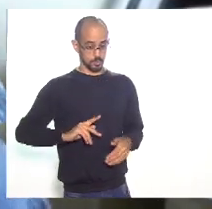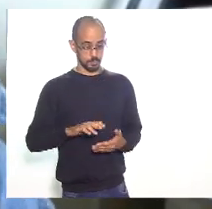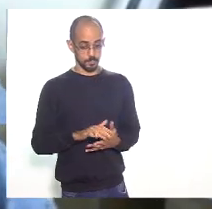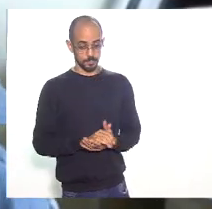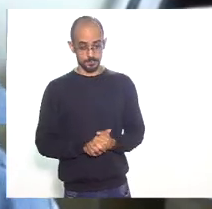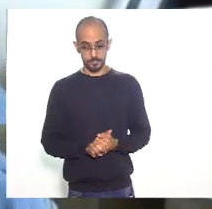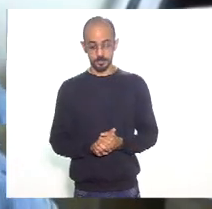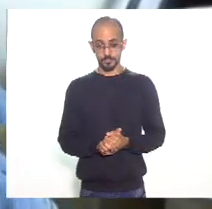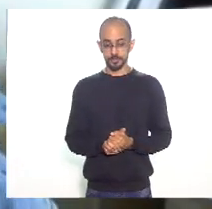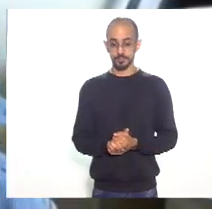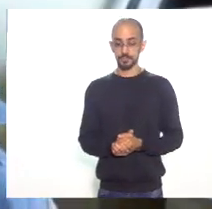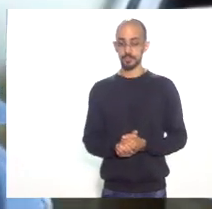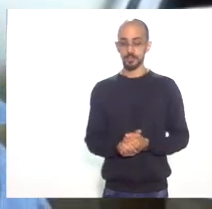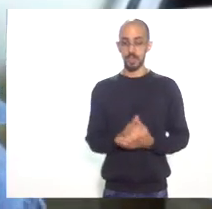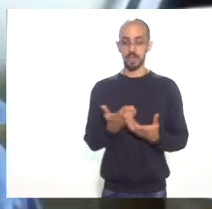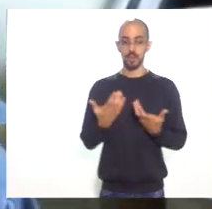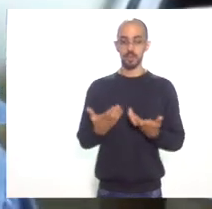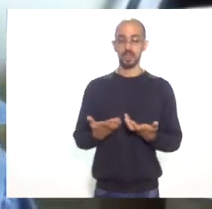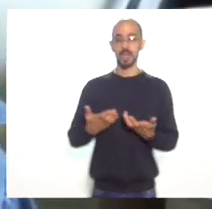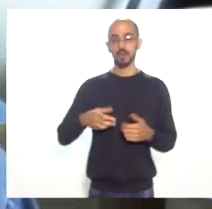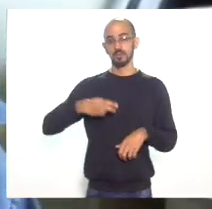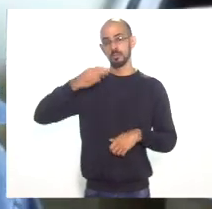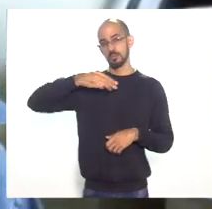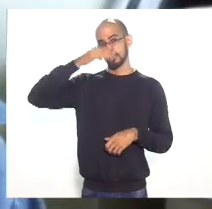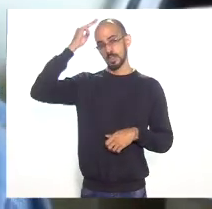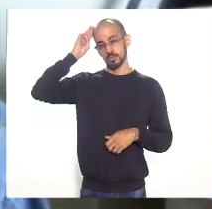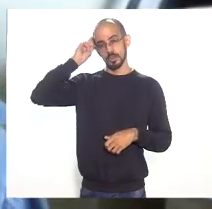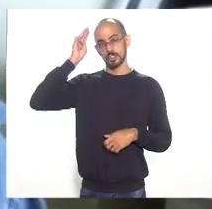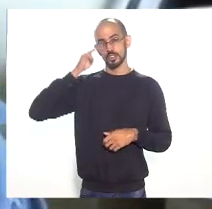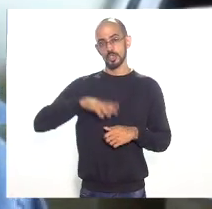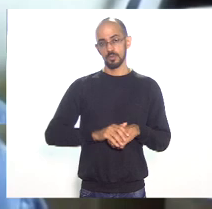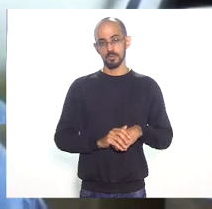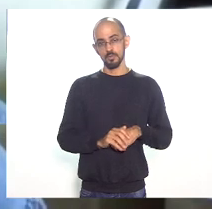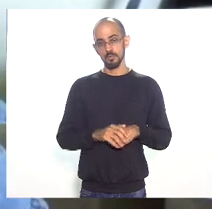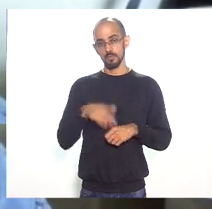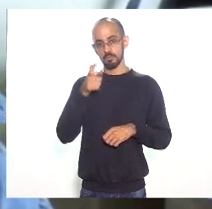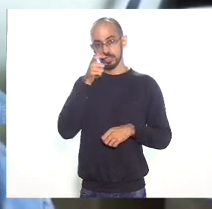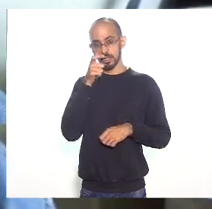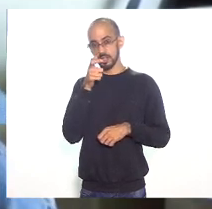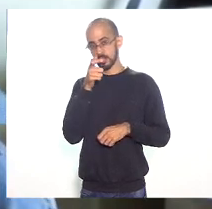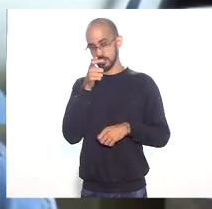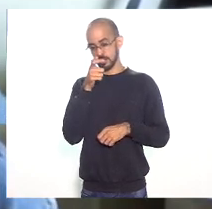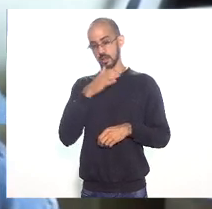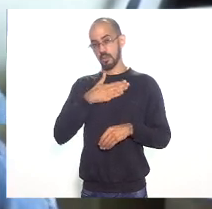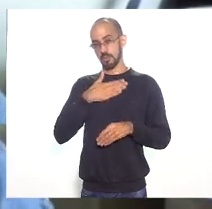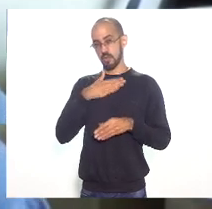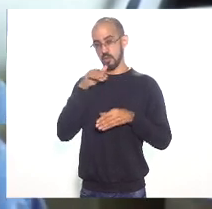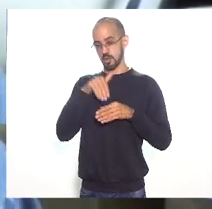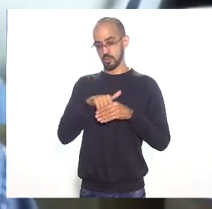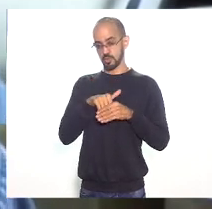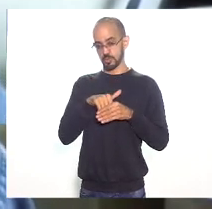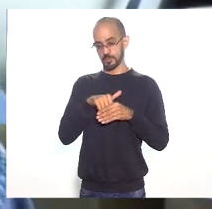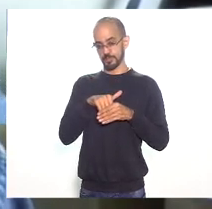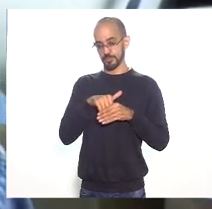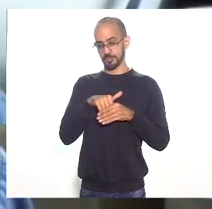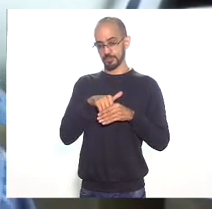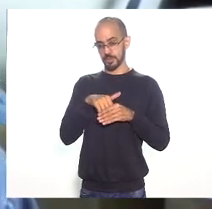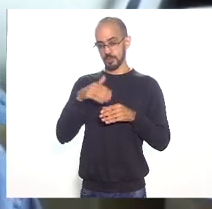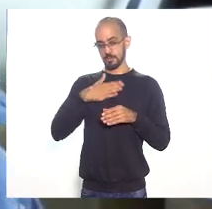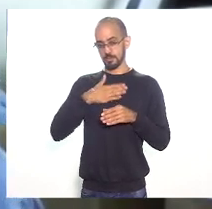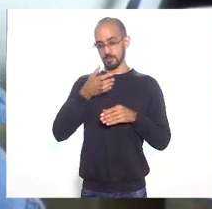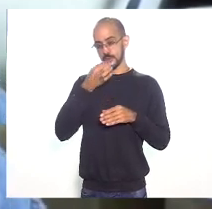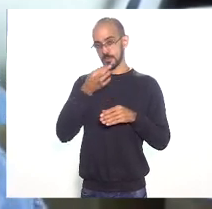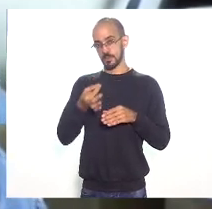queria que o deputado Márcio Pacheco ficasse atento ao meu voto. O meu parecer,